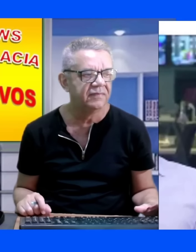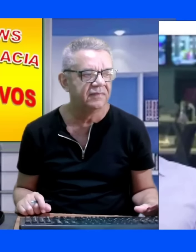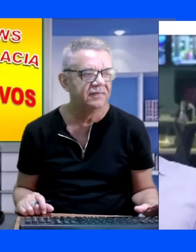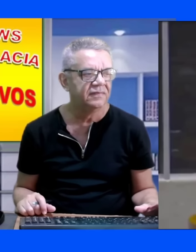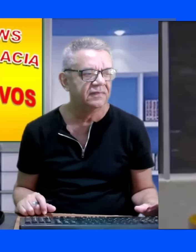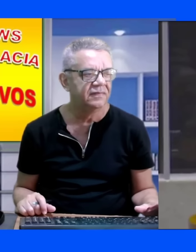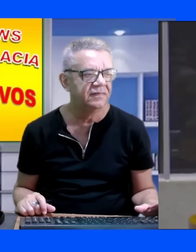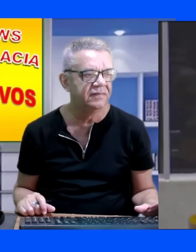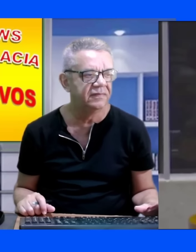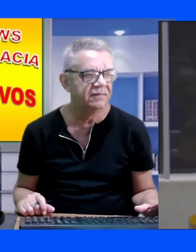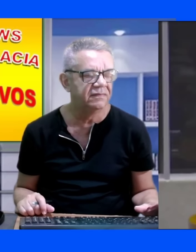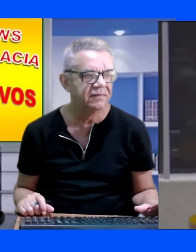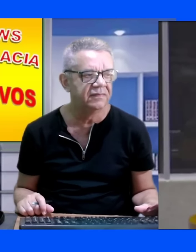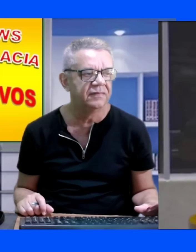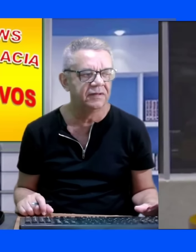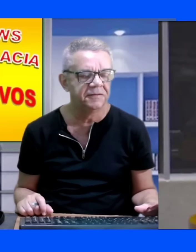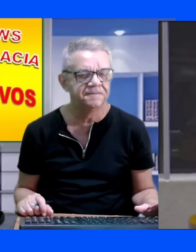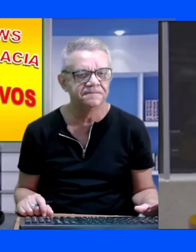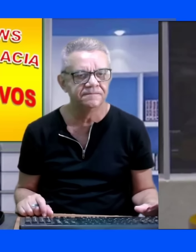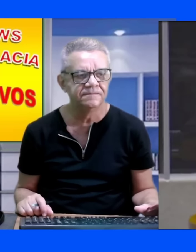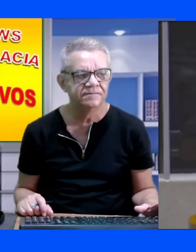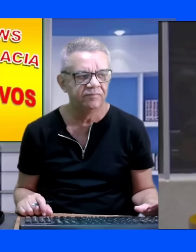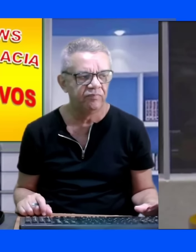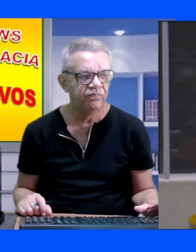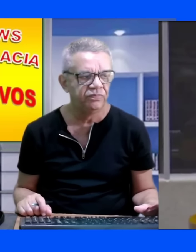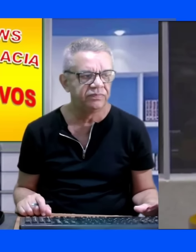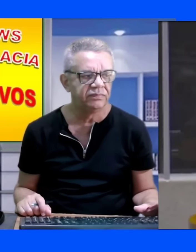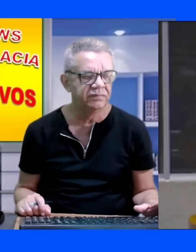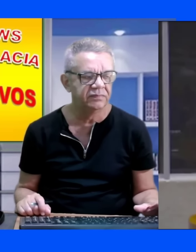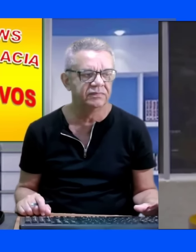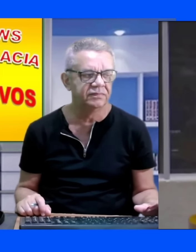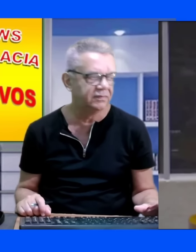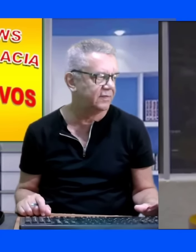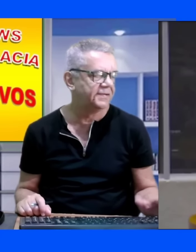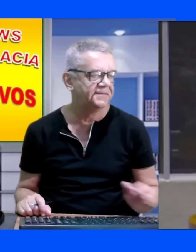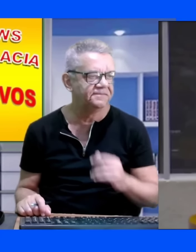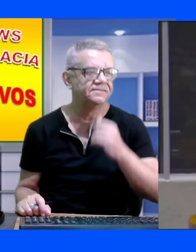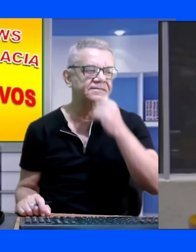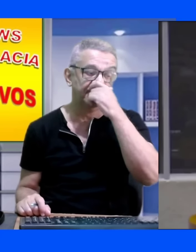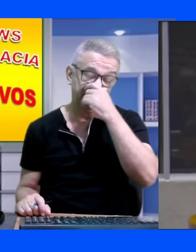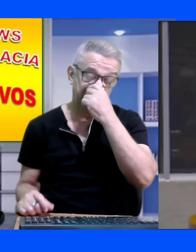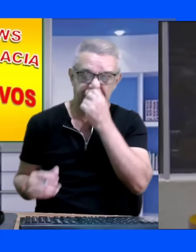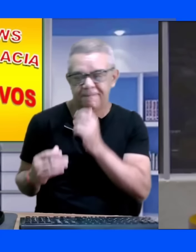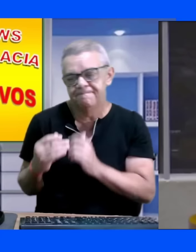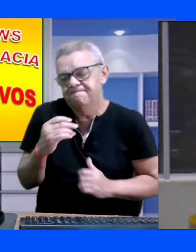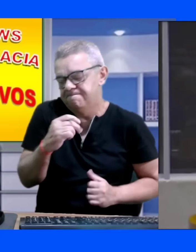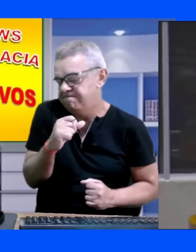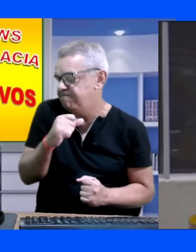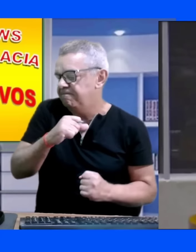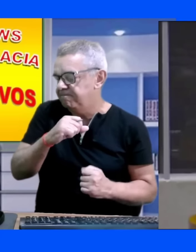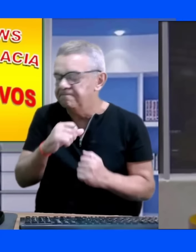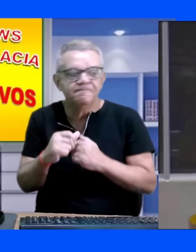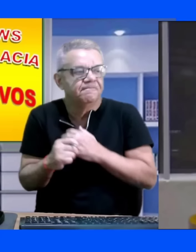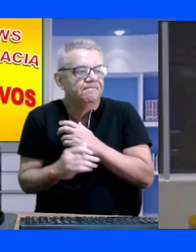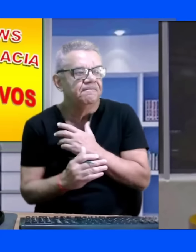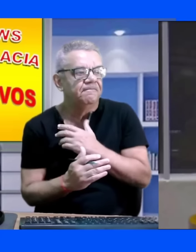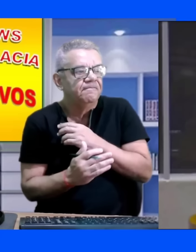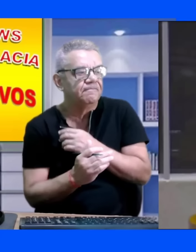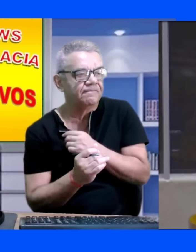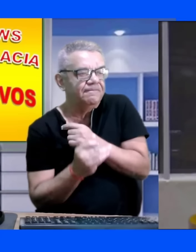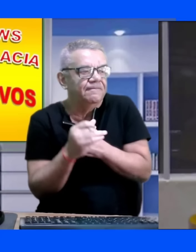comprovando, é a corrupção da mais rasteira, da mais simples mesmo, é desvio direto de verba pública para